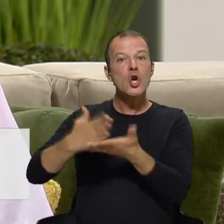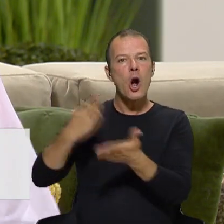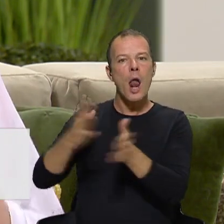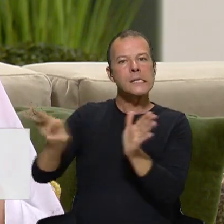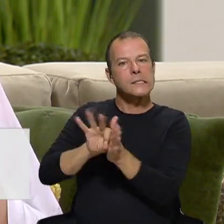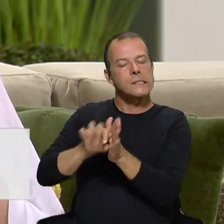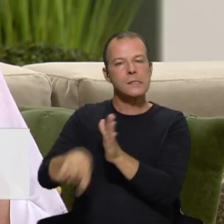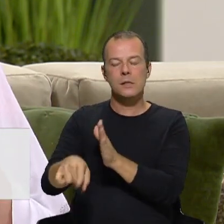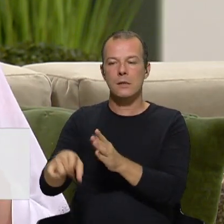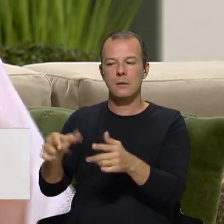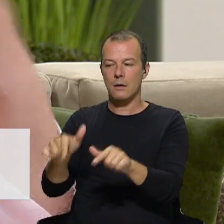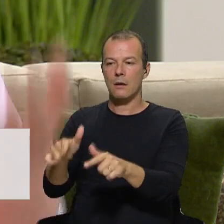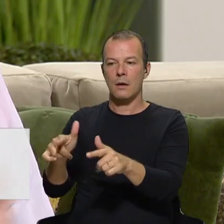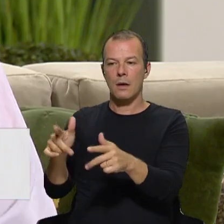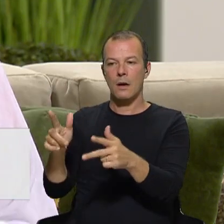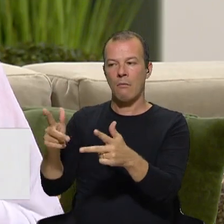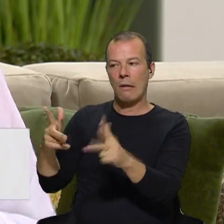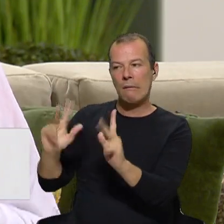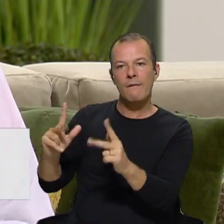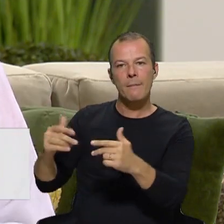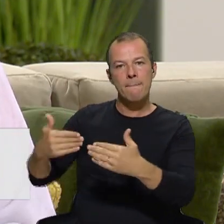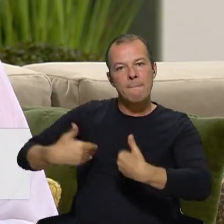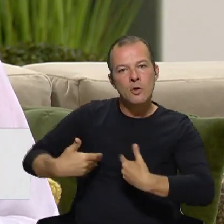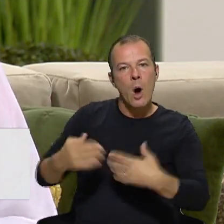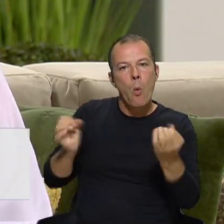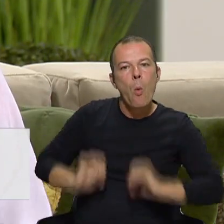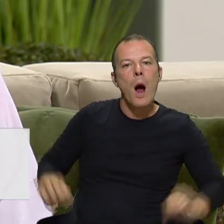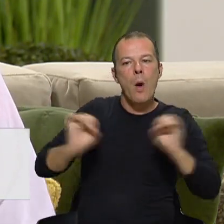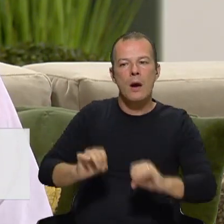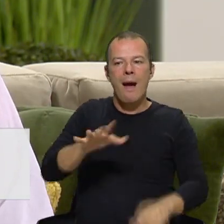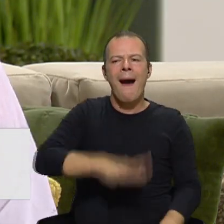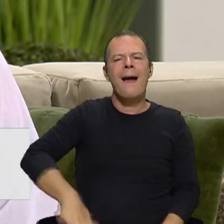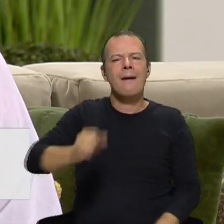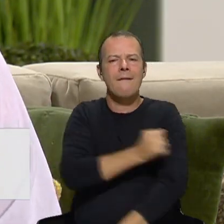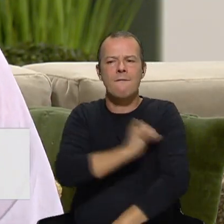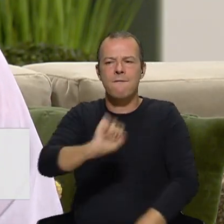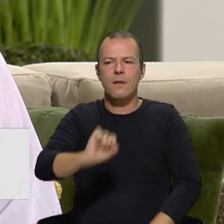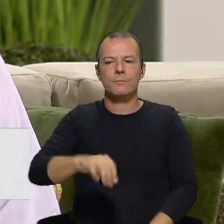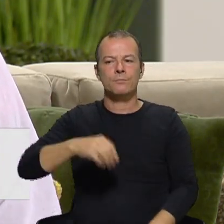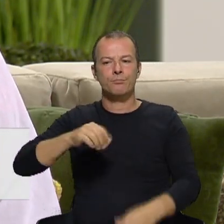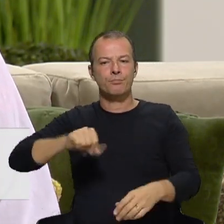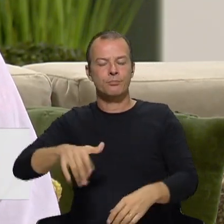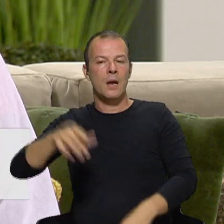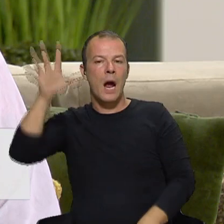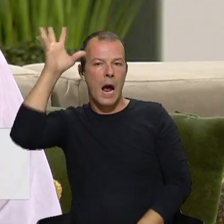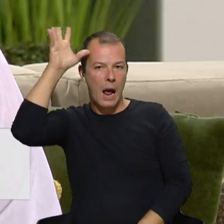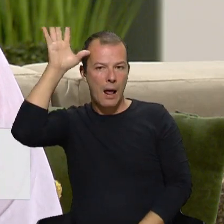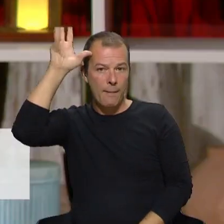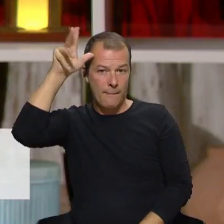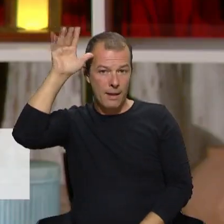disposta a auxiliar-me neste aspecto. Qual é a tua zona de residência? Eu sou de Almada. Almada,